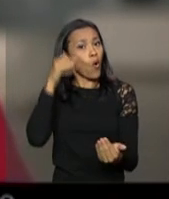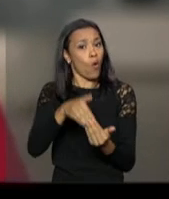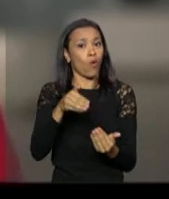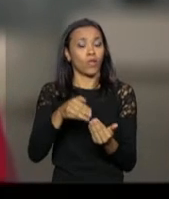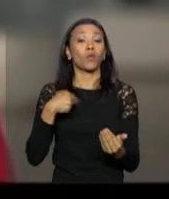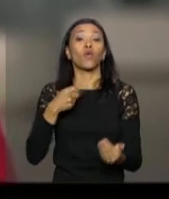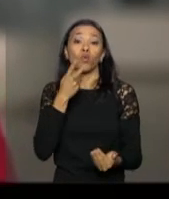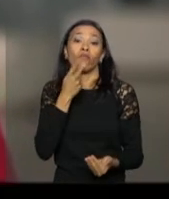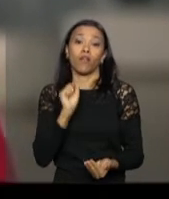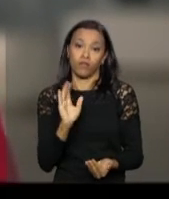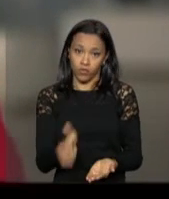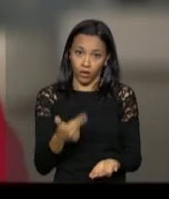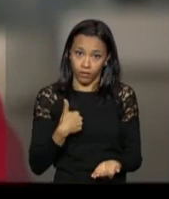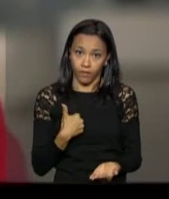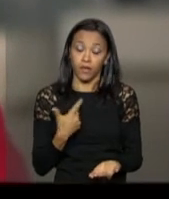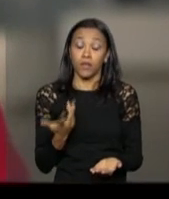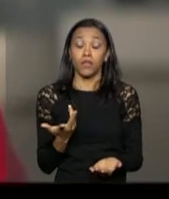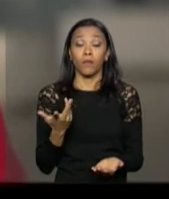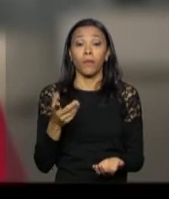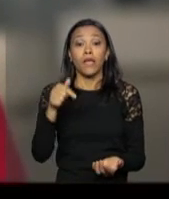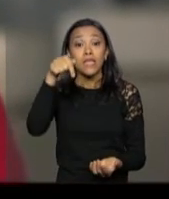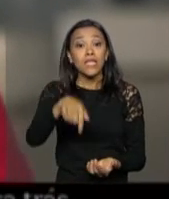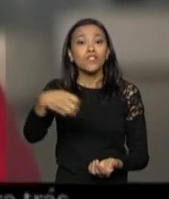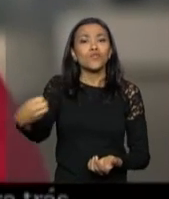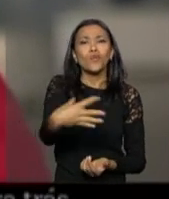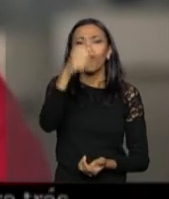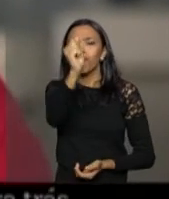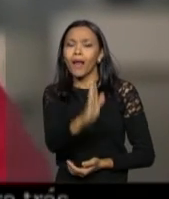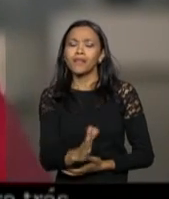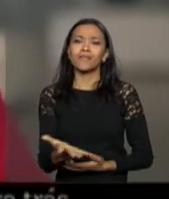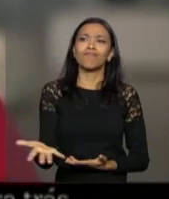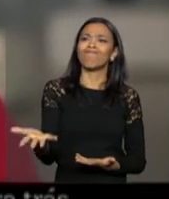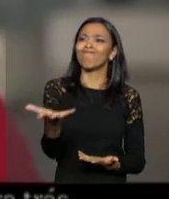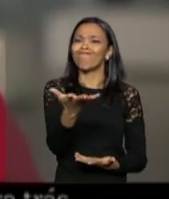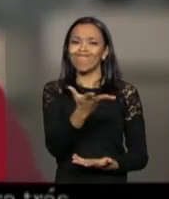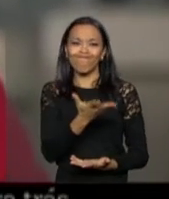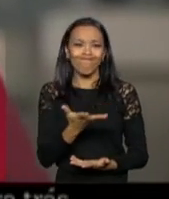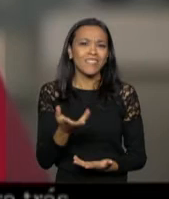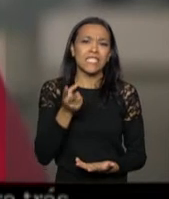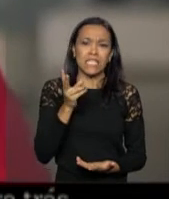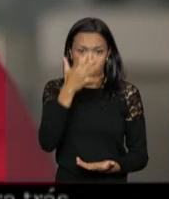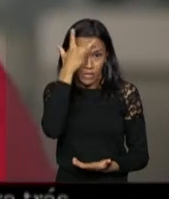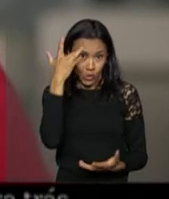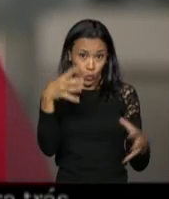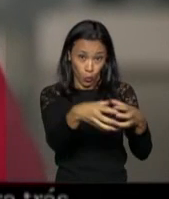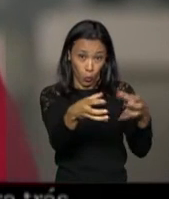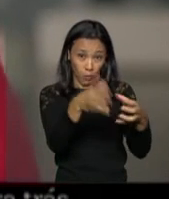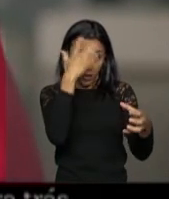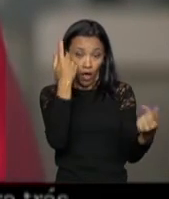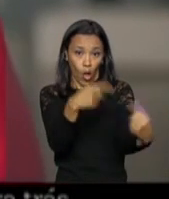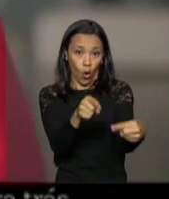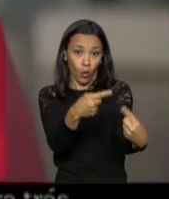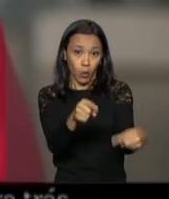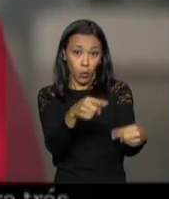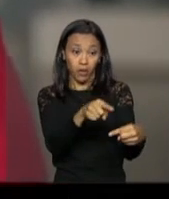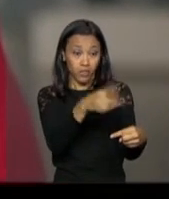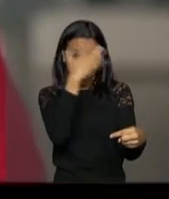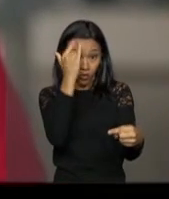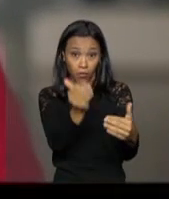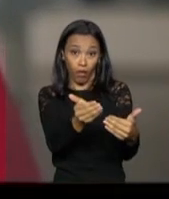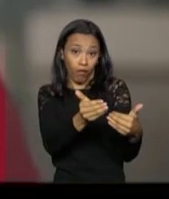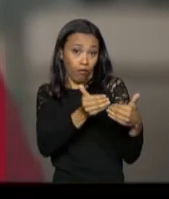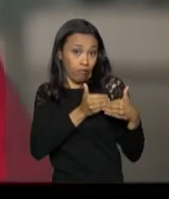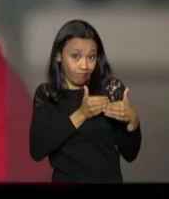dizendo. Aliás, neste novo Brasil, aqueles que são sempre do contra estão ficando para trás,